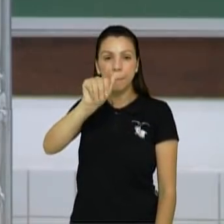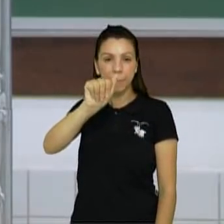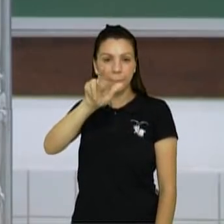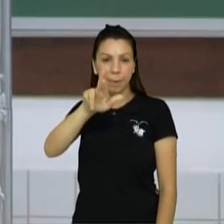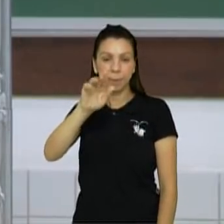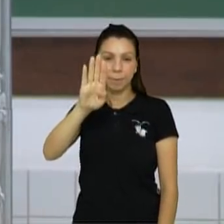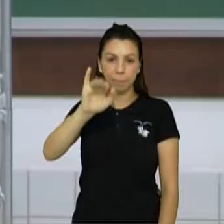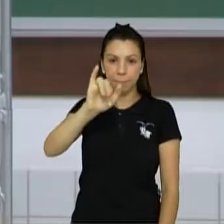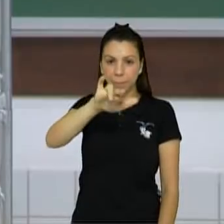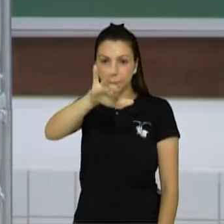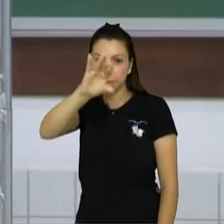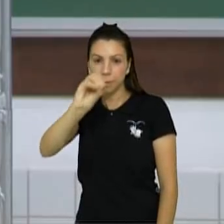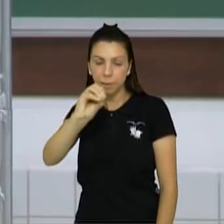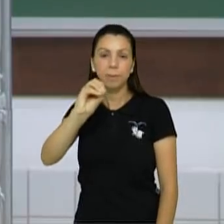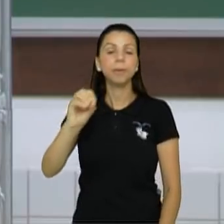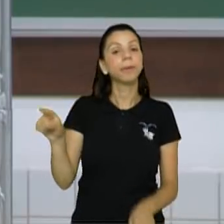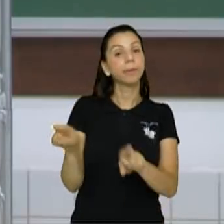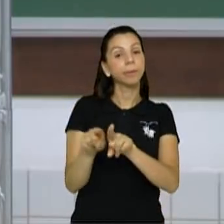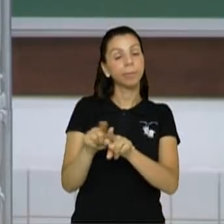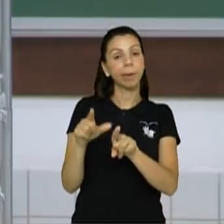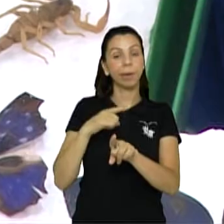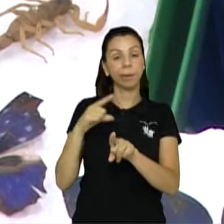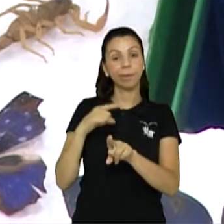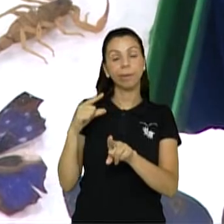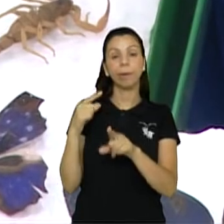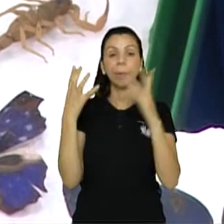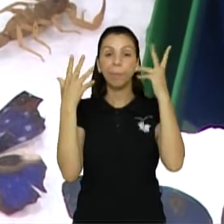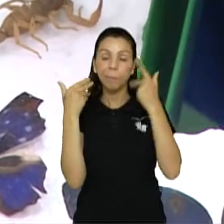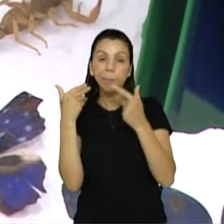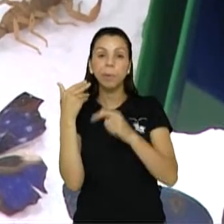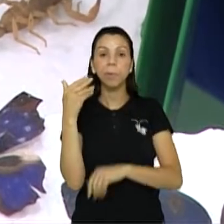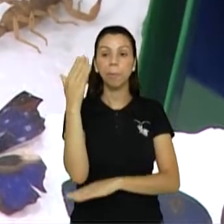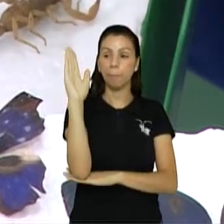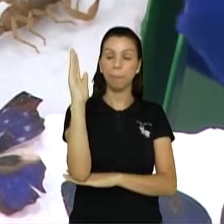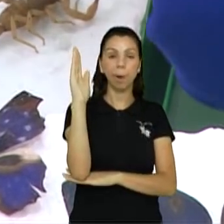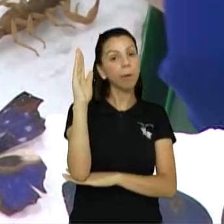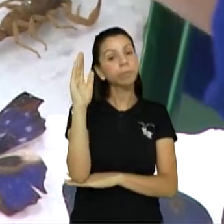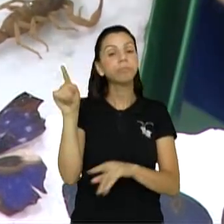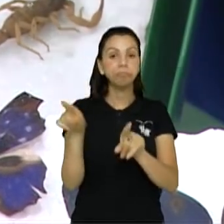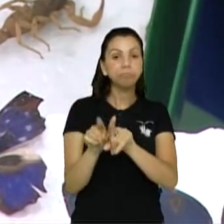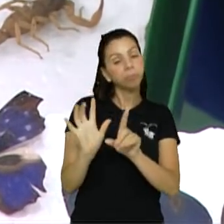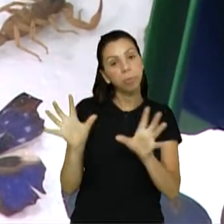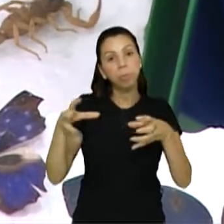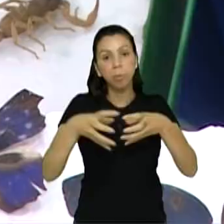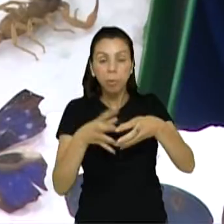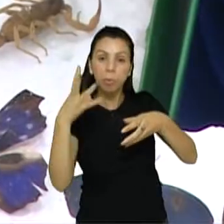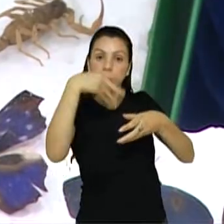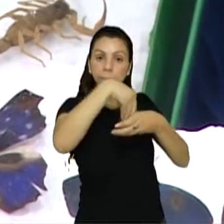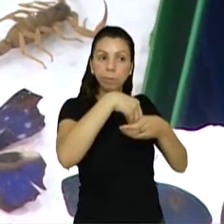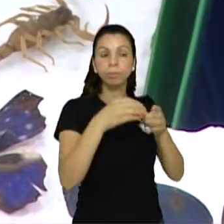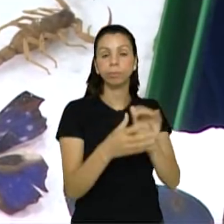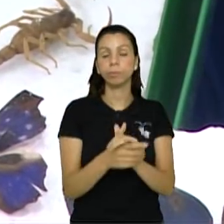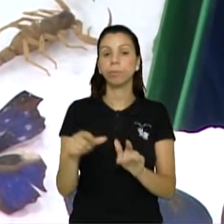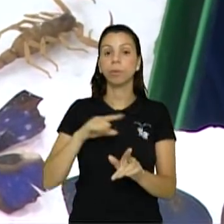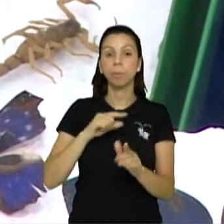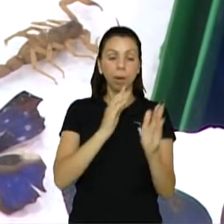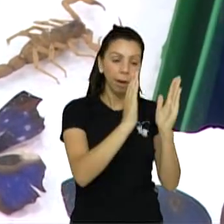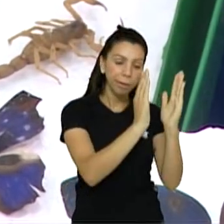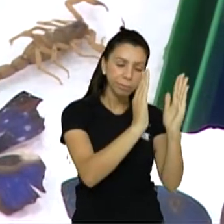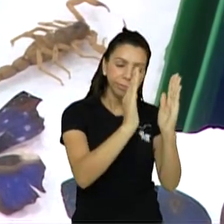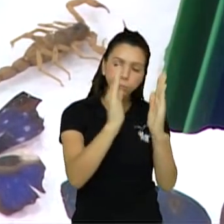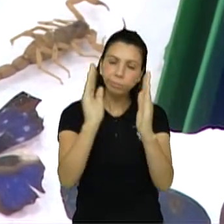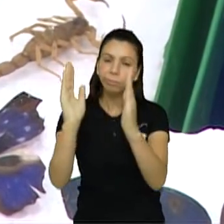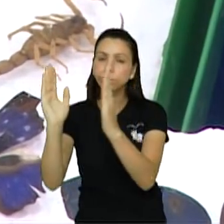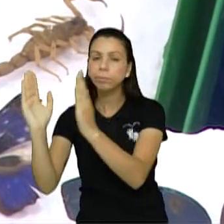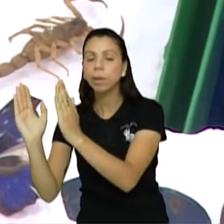grupo. Além disso, nós temos o bicho-pau, que também é um artrópode. Essas outras fases de vida deles, que a gente vai